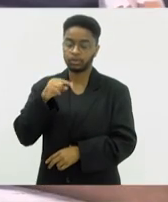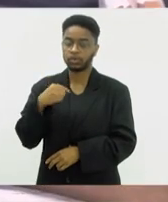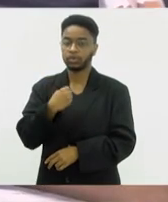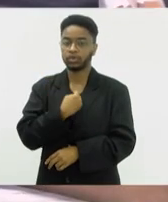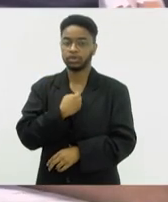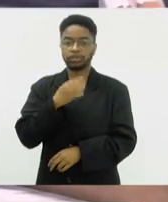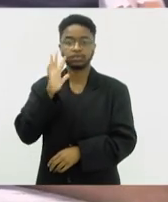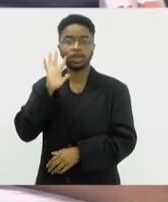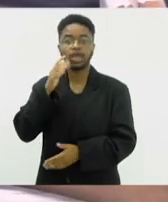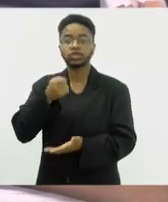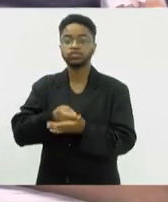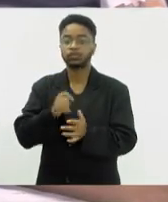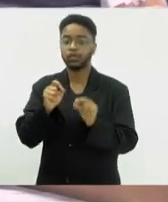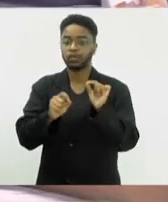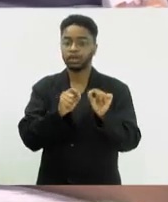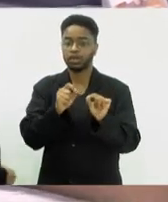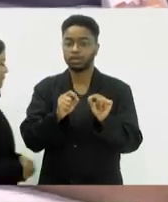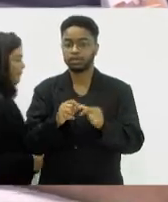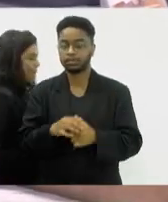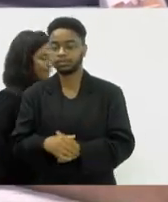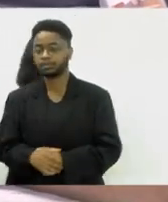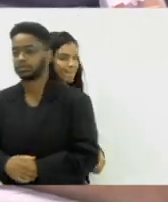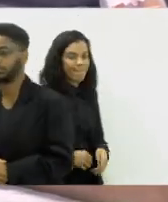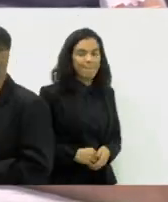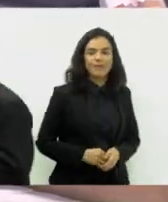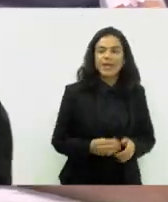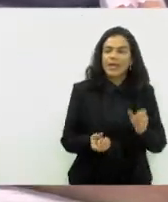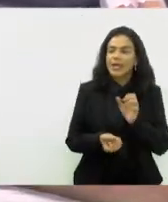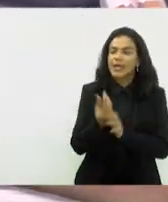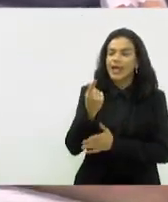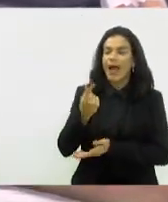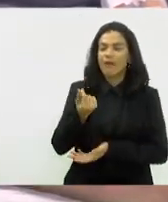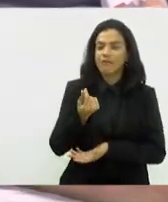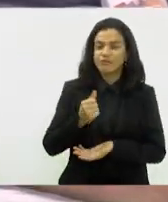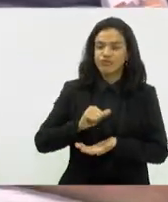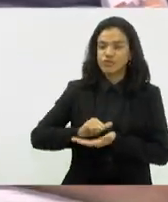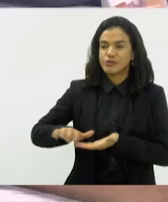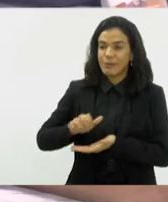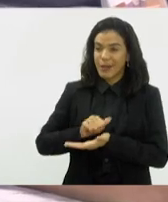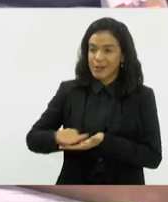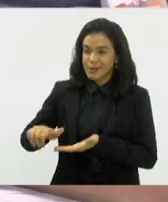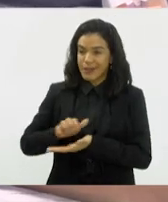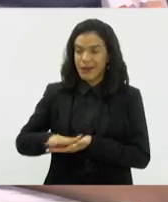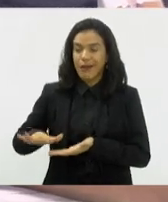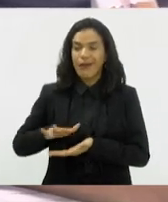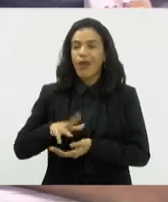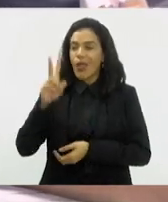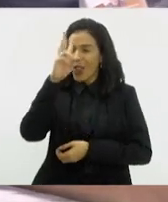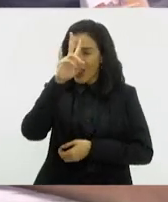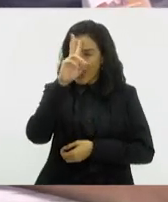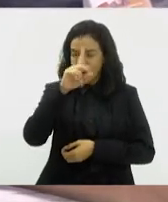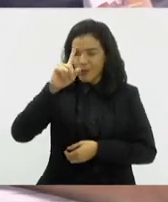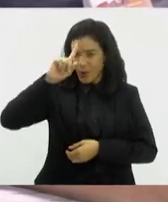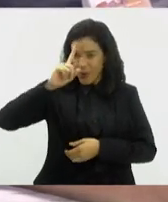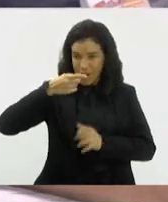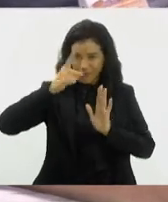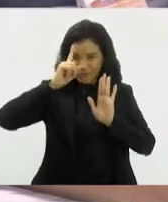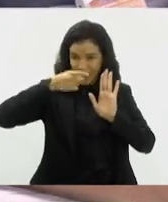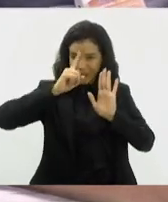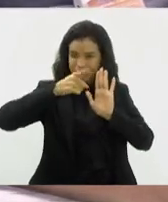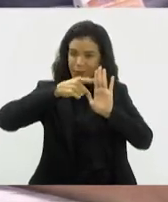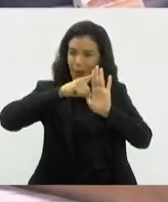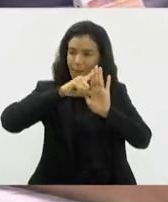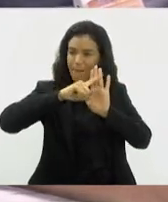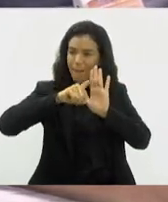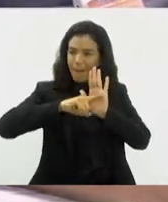resolveu excluir era tudo aquilo que criava despesa. Eu entendo que algumas das determinações aqui